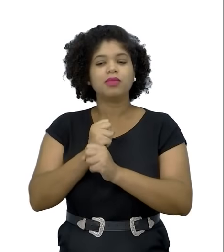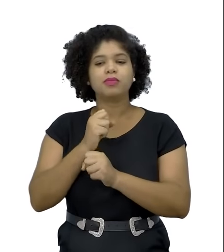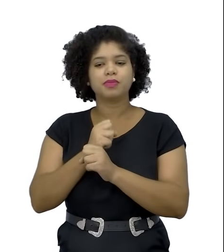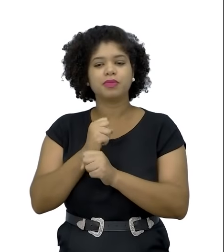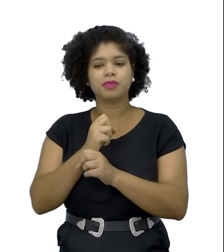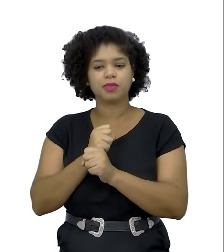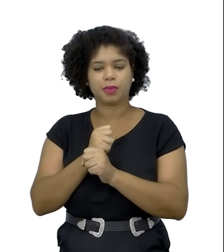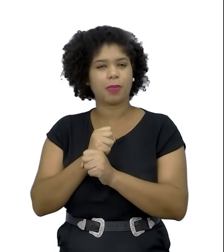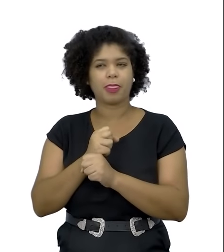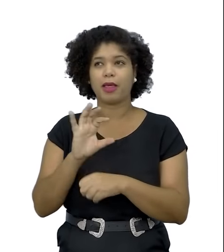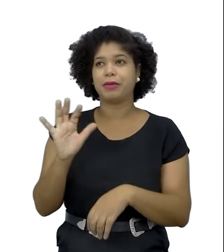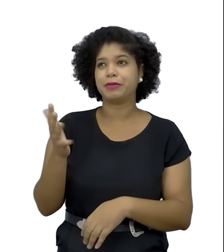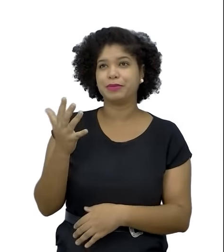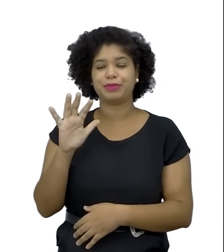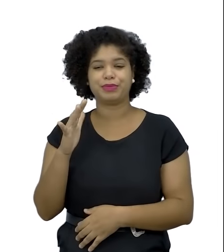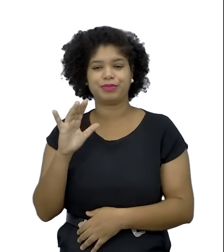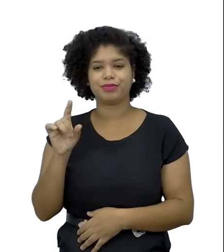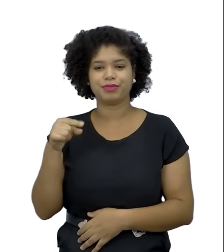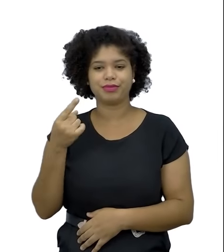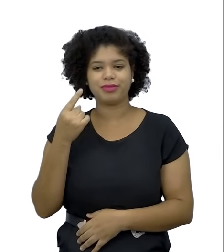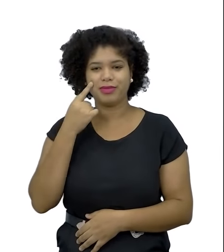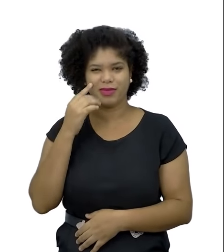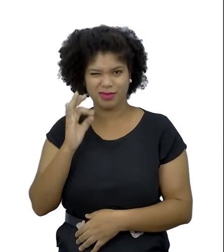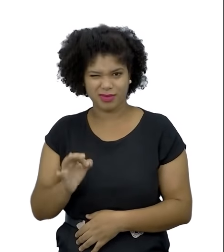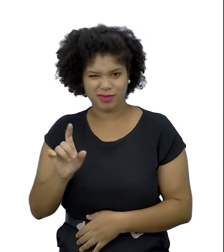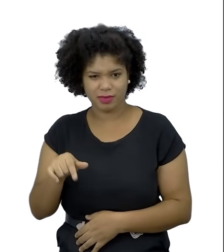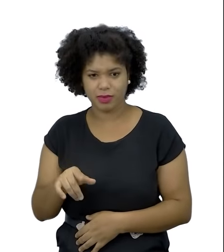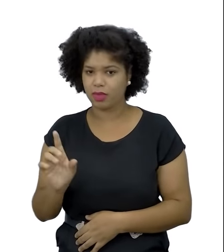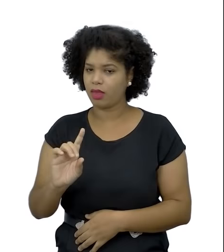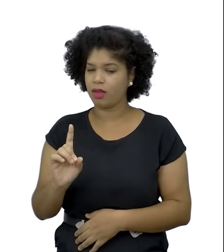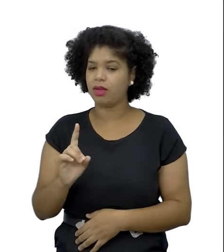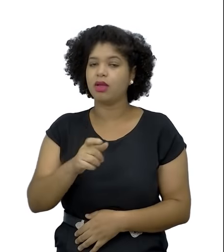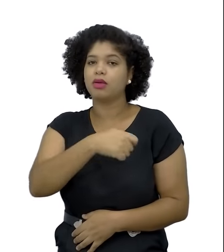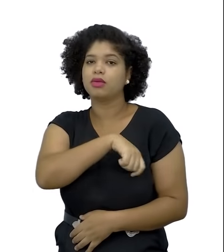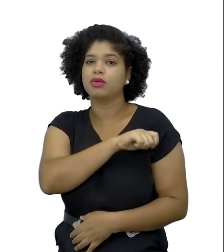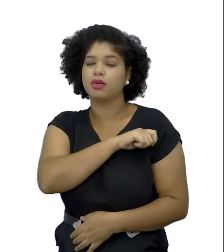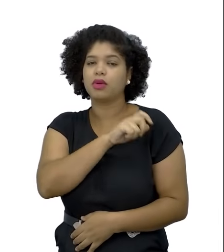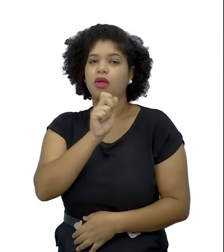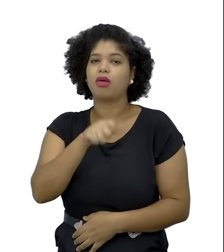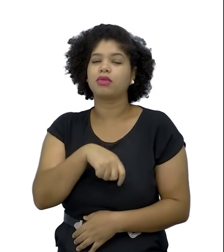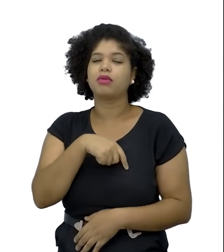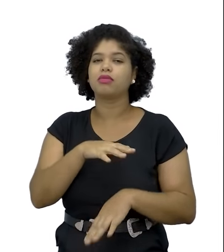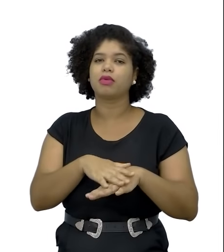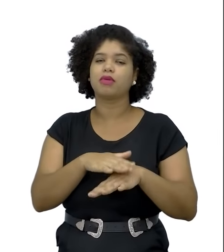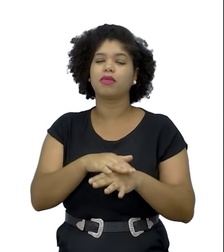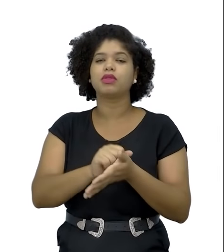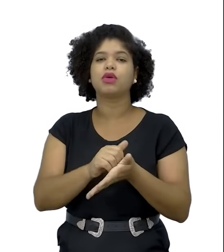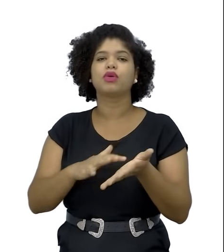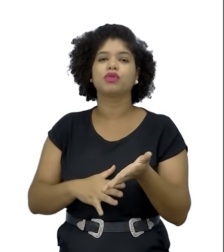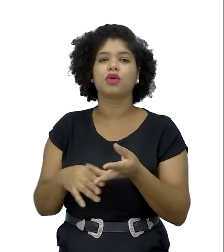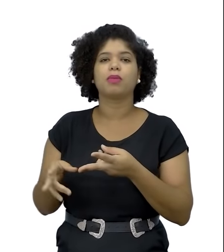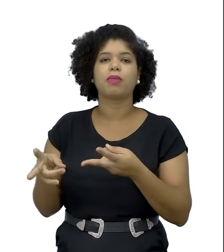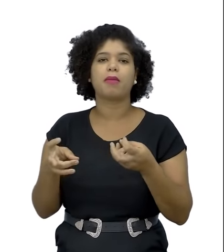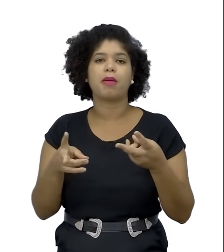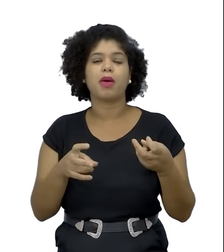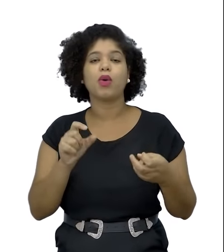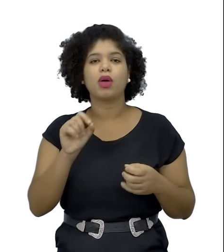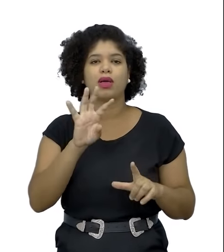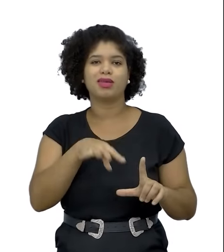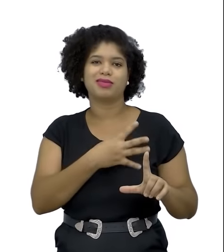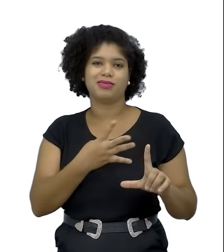forma aproximada, depois de forma exata, os estudantes farão essa tarefa observando uma